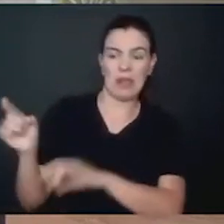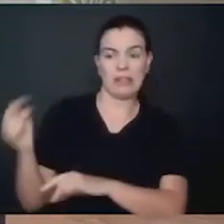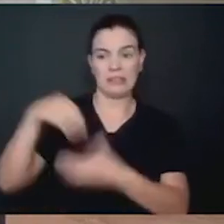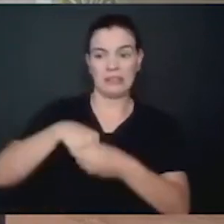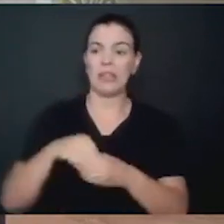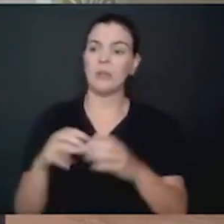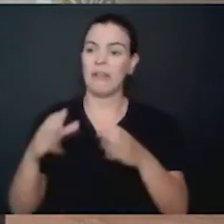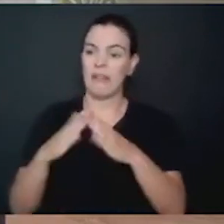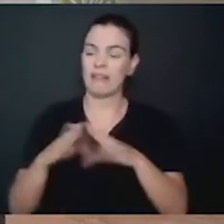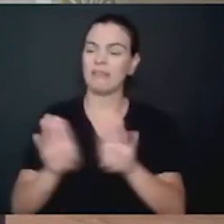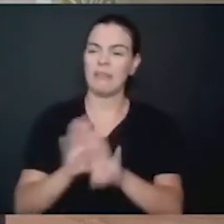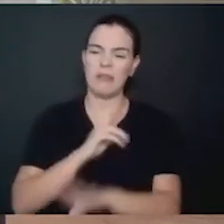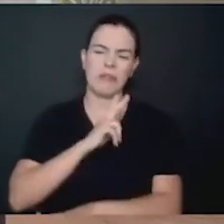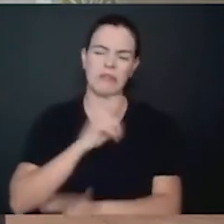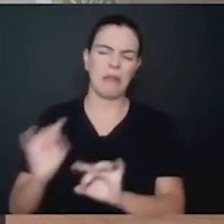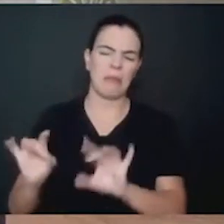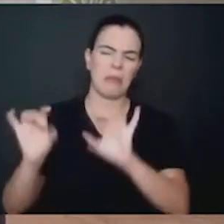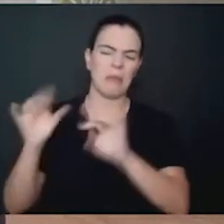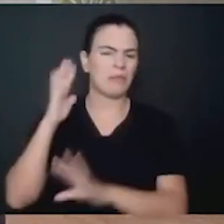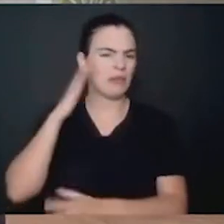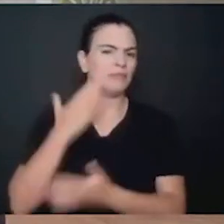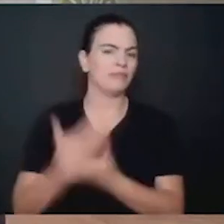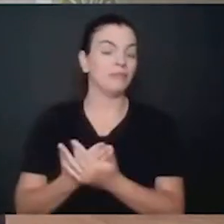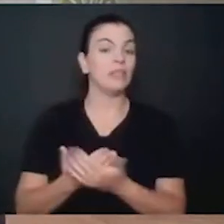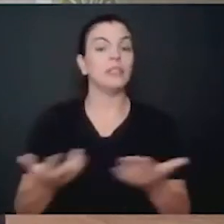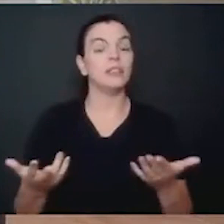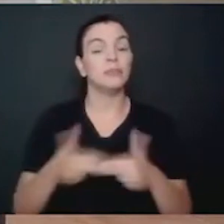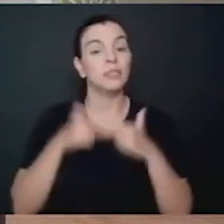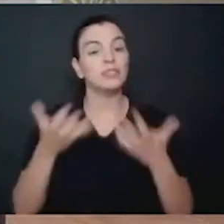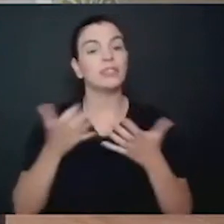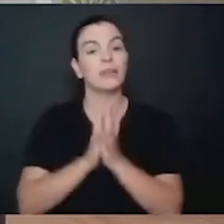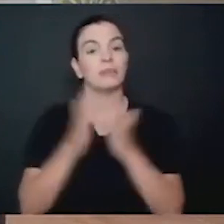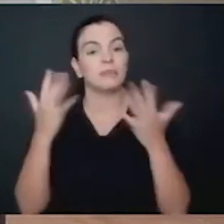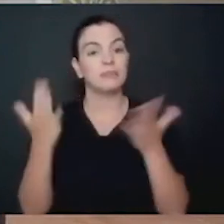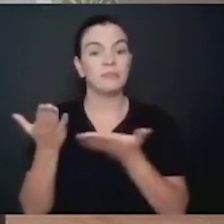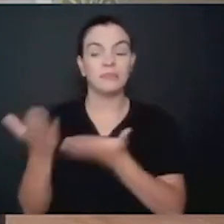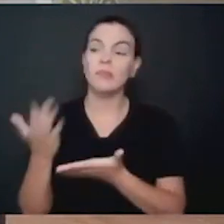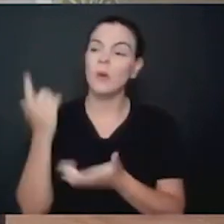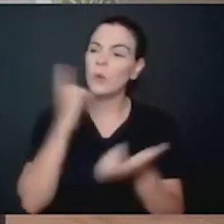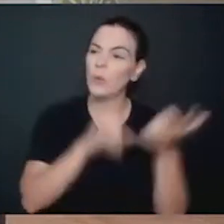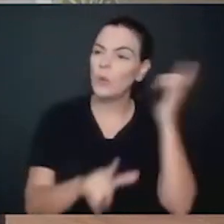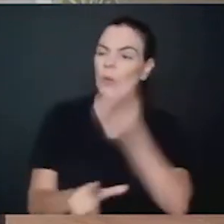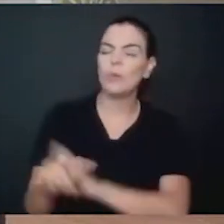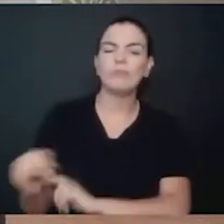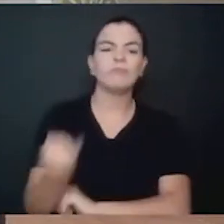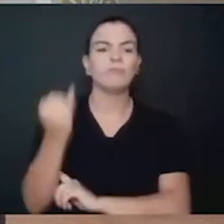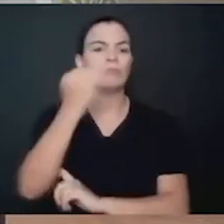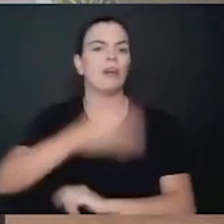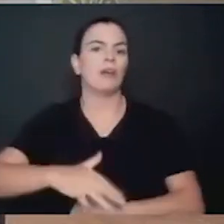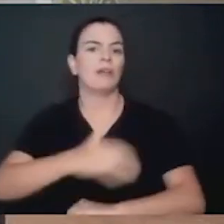vocês então por isso gostaria de parabenizá-lo Dr Mateus por essa importante Conquista profissional pois